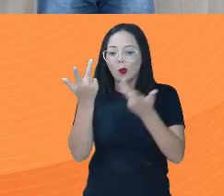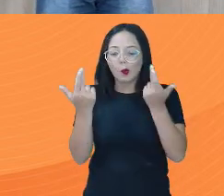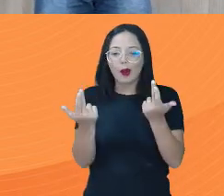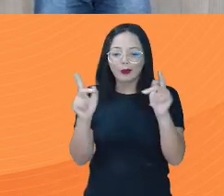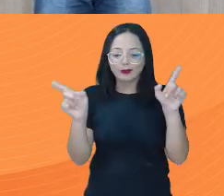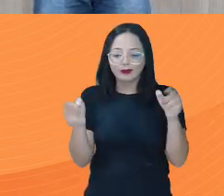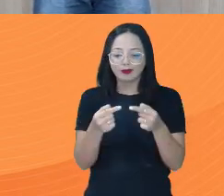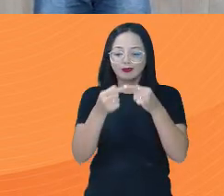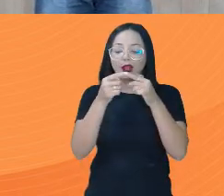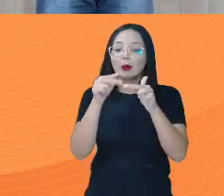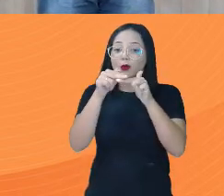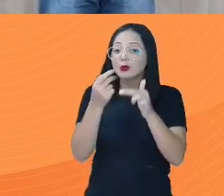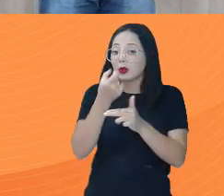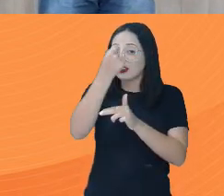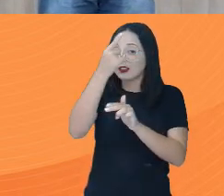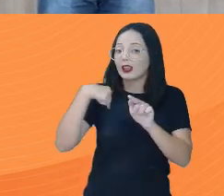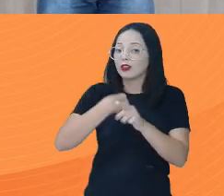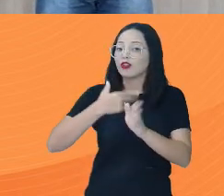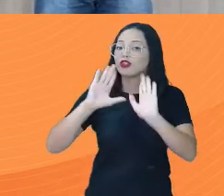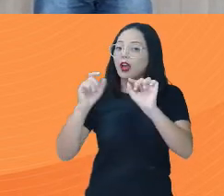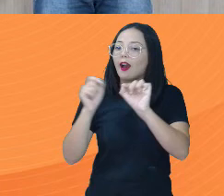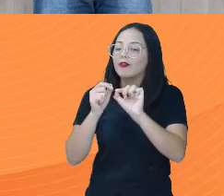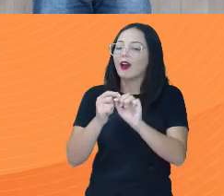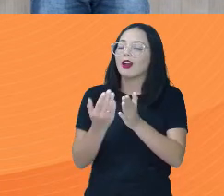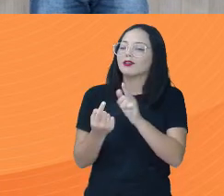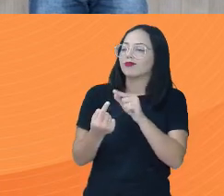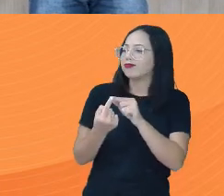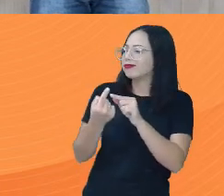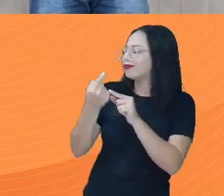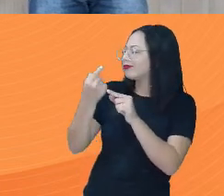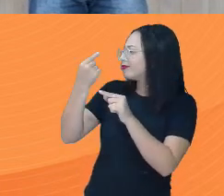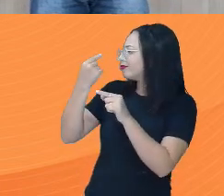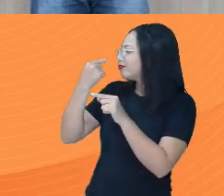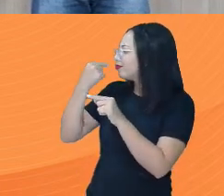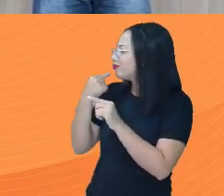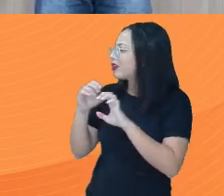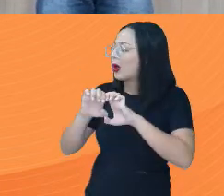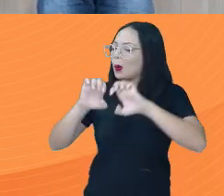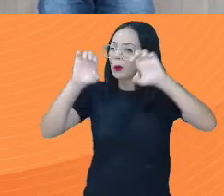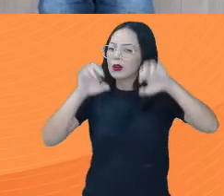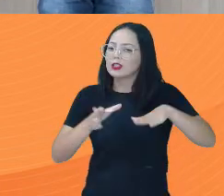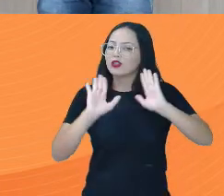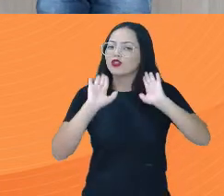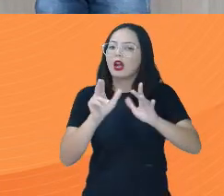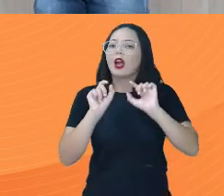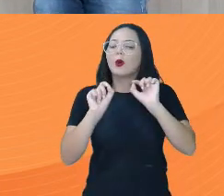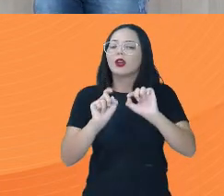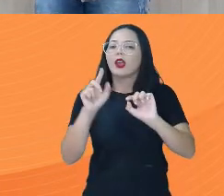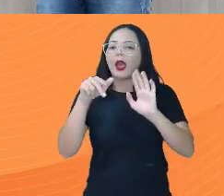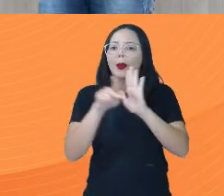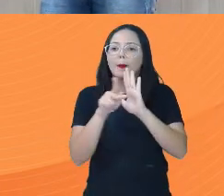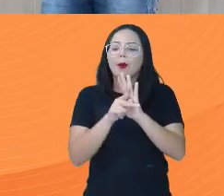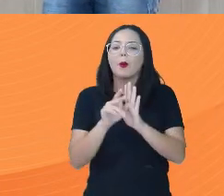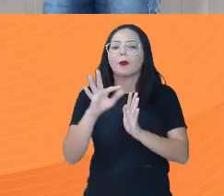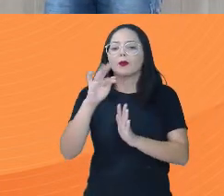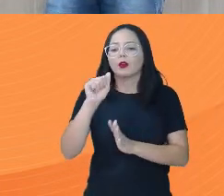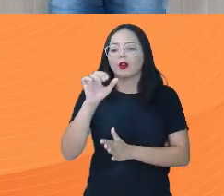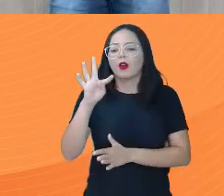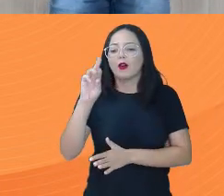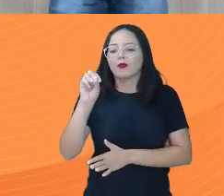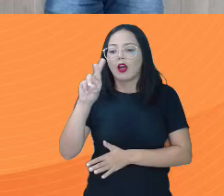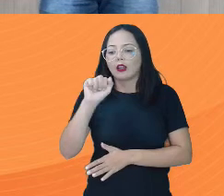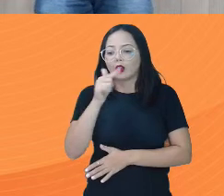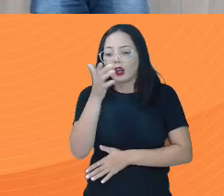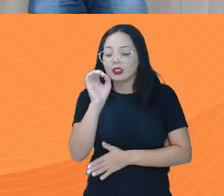bom? Então, aquela ideia que a gente já faz desde sistema de equação já é uma fatoração, tá bom? Então, quando eu